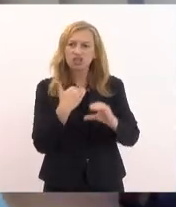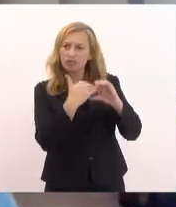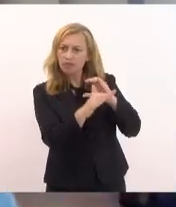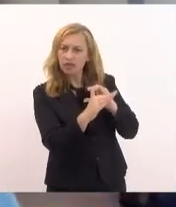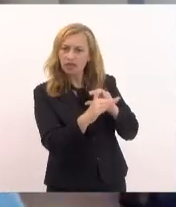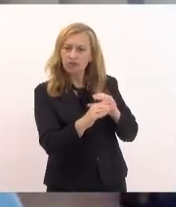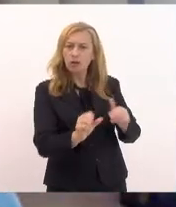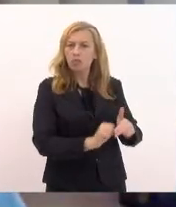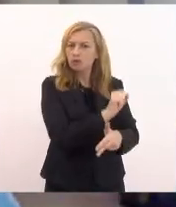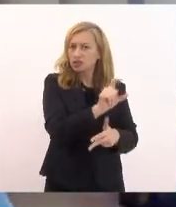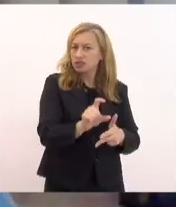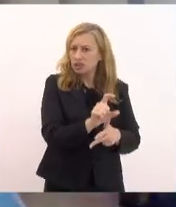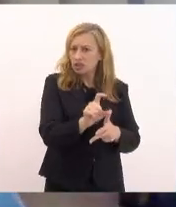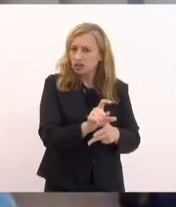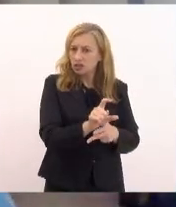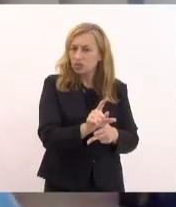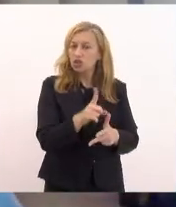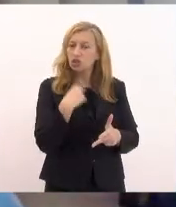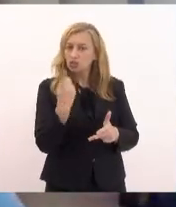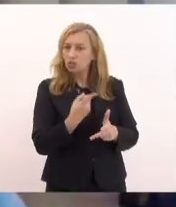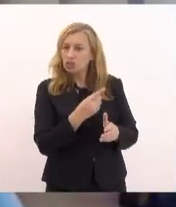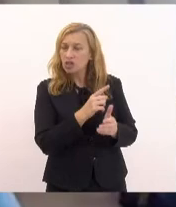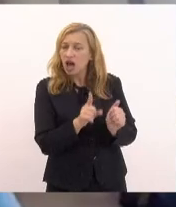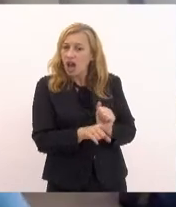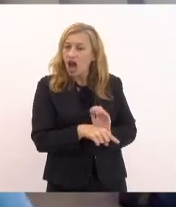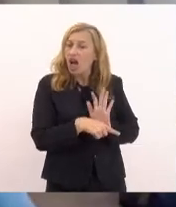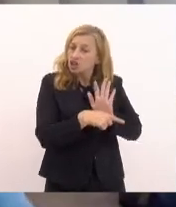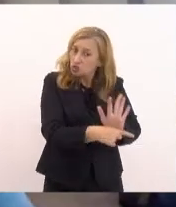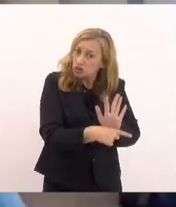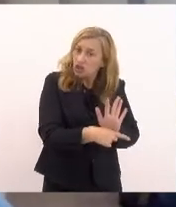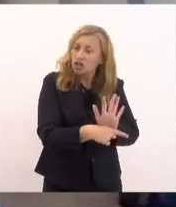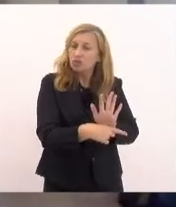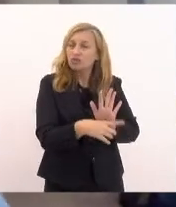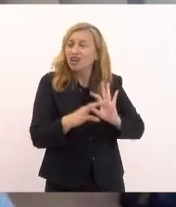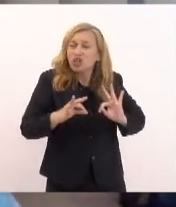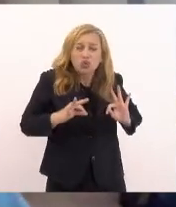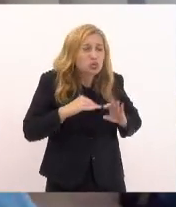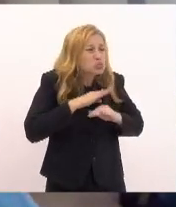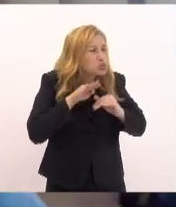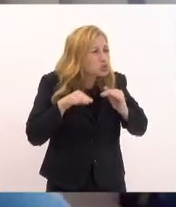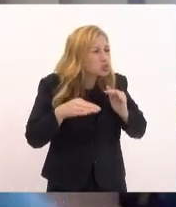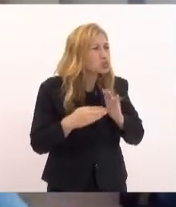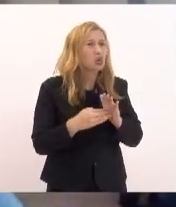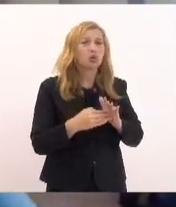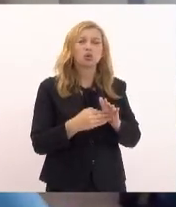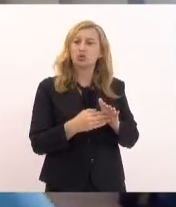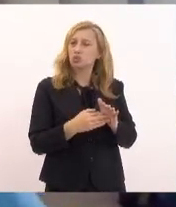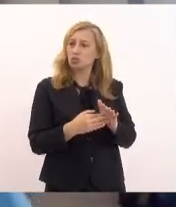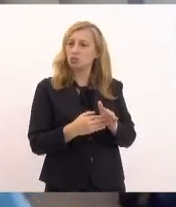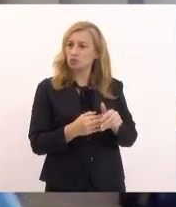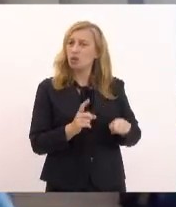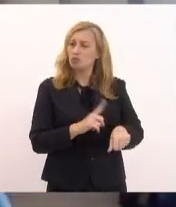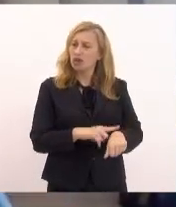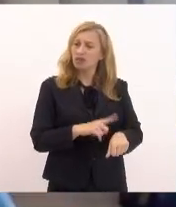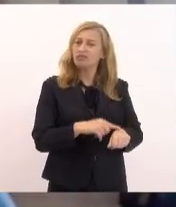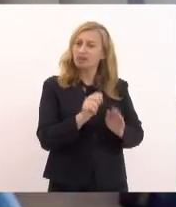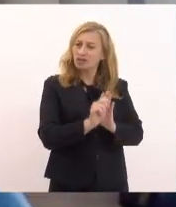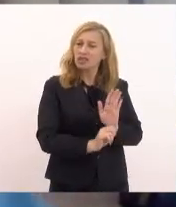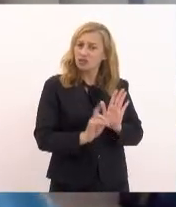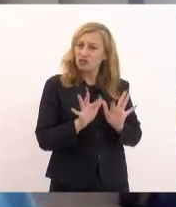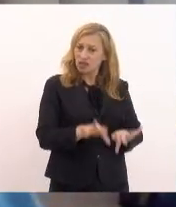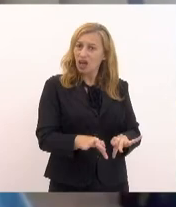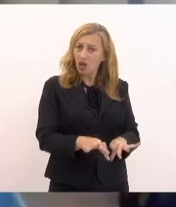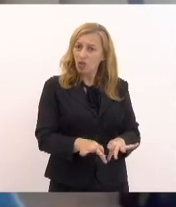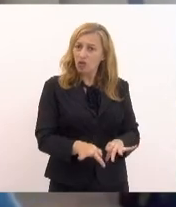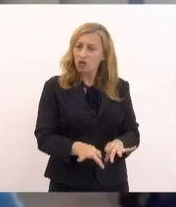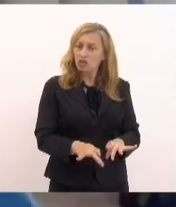Poder Executivo, que a gente auxiliou na redação, auxiliou na tramitação, na redação final, que